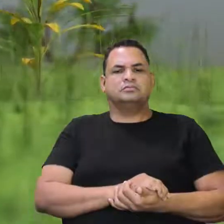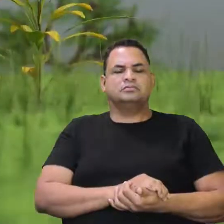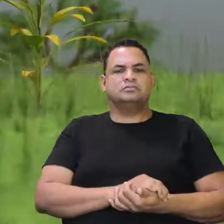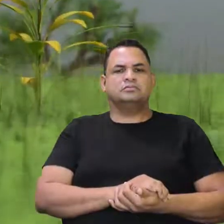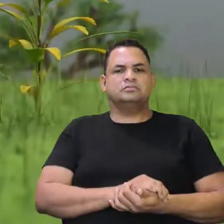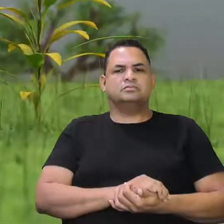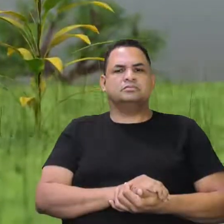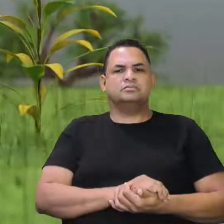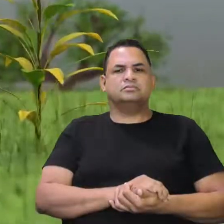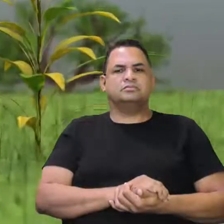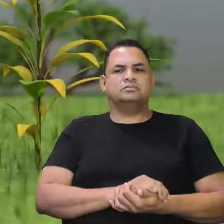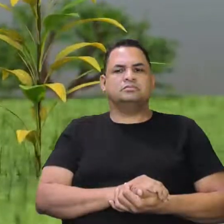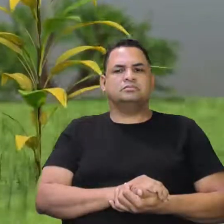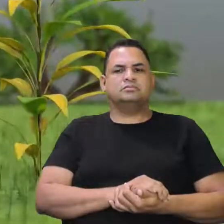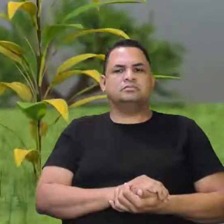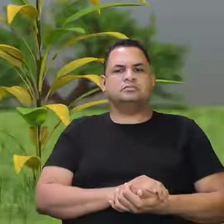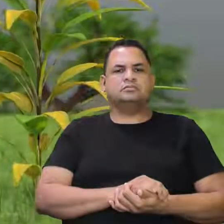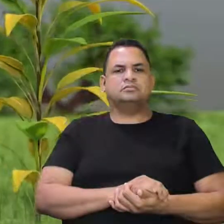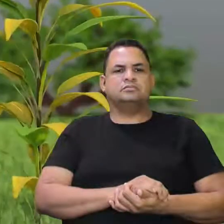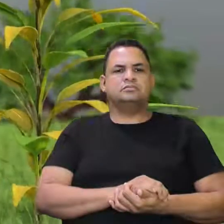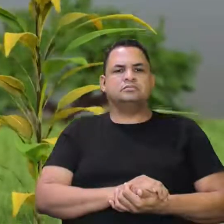lá?